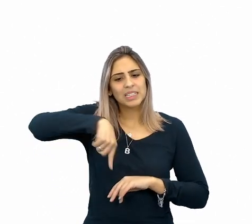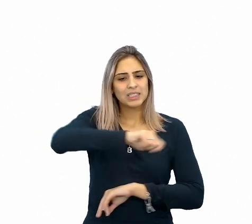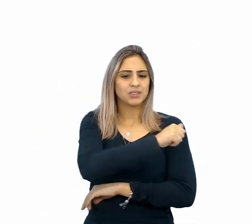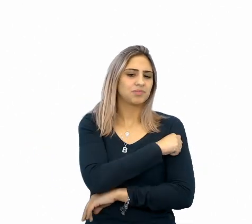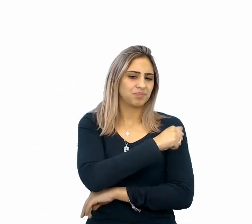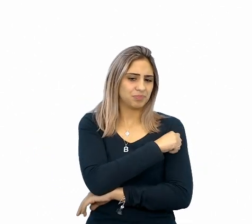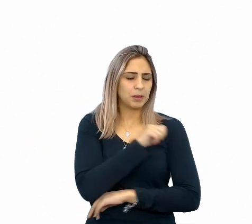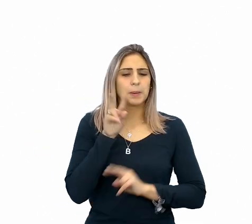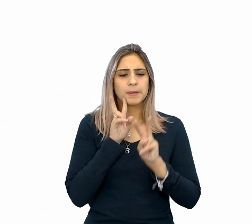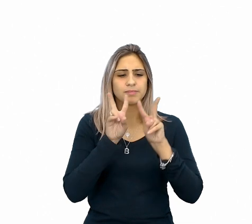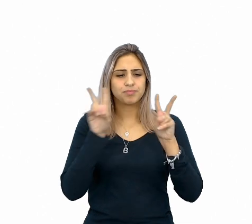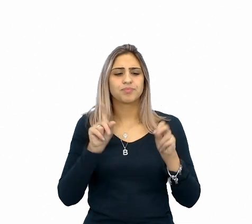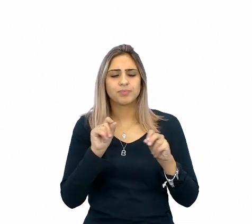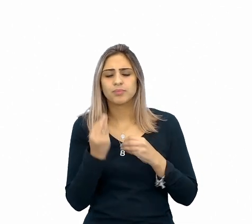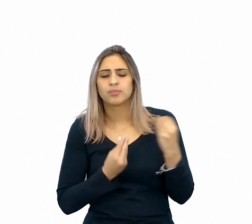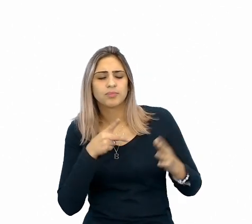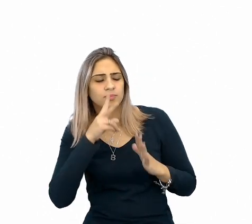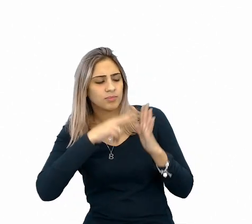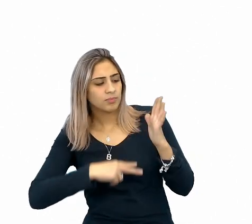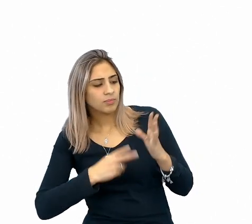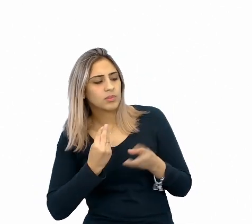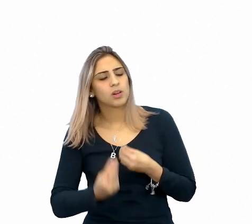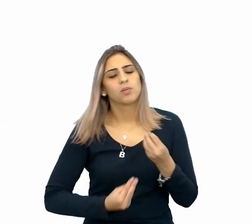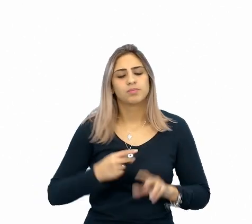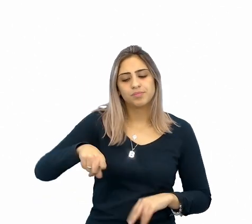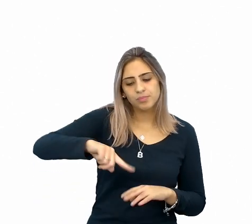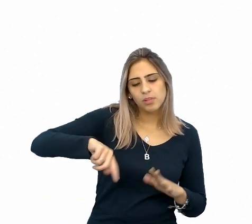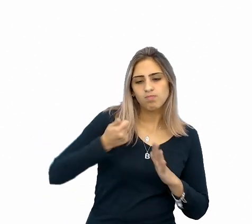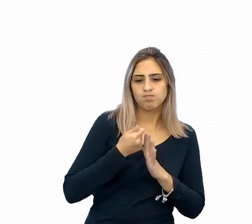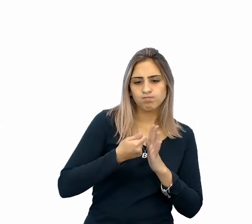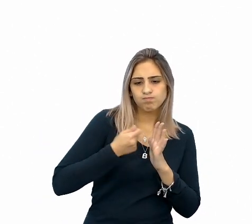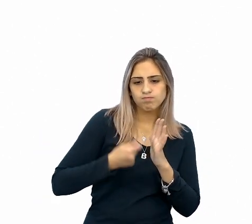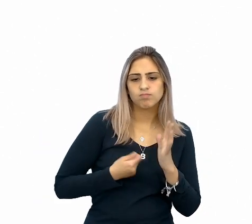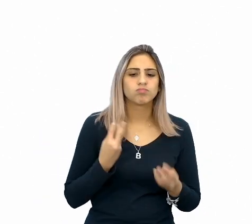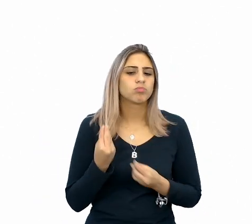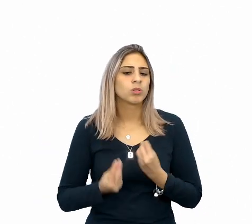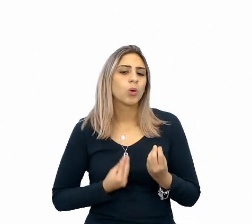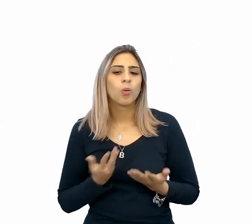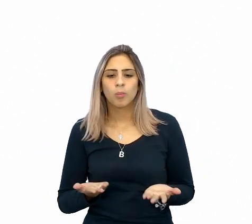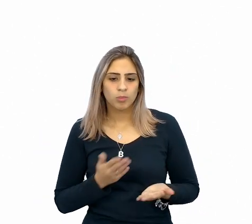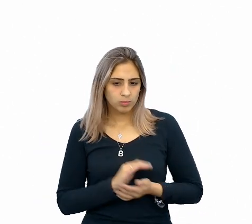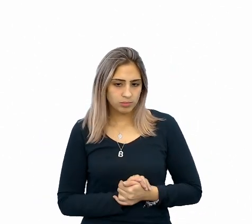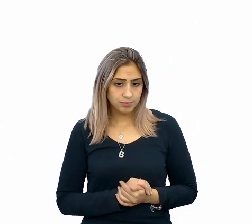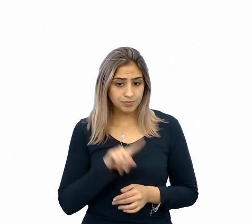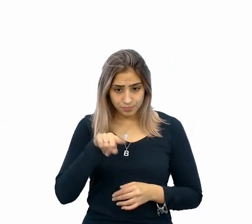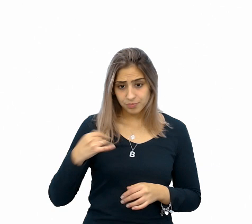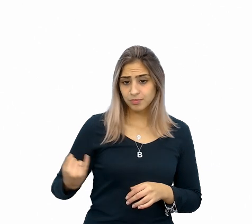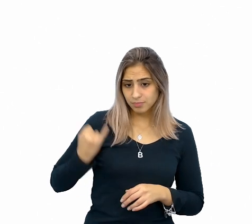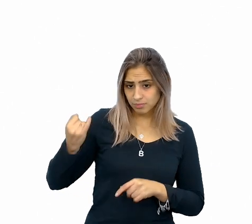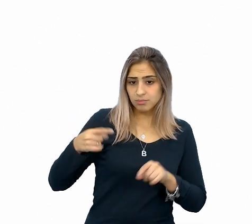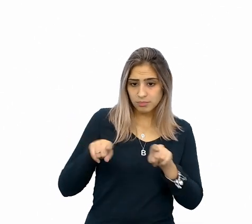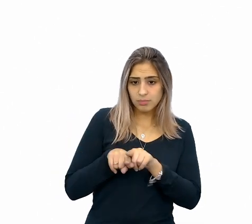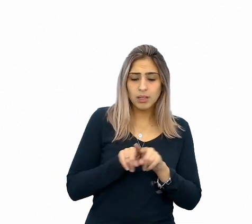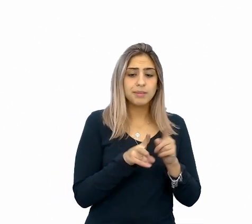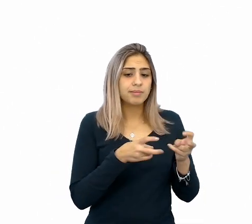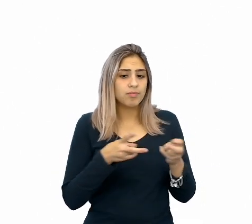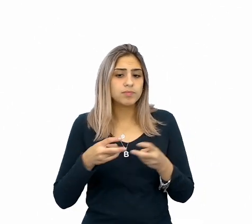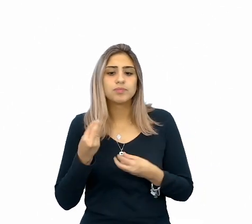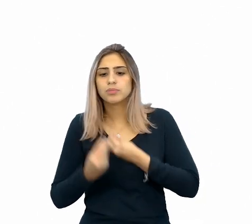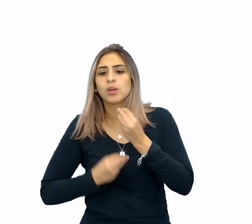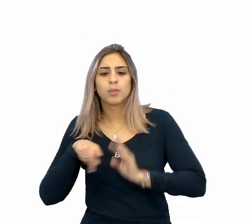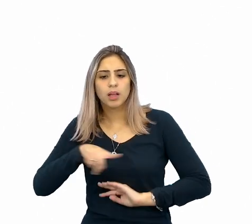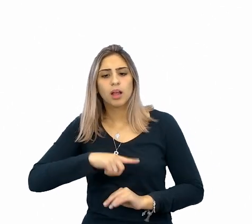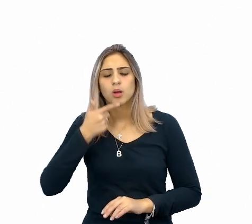estudantes sobre como eles estão lendo, como eles estão escrevendo. Então, é importante também perceber como eles